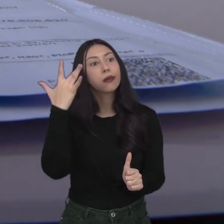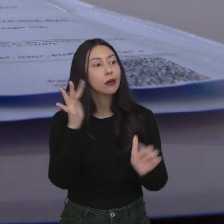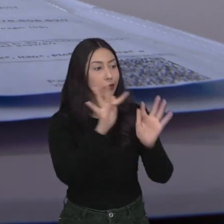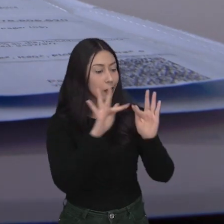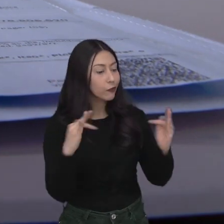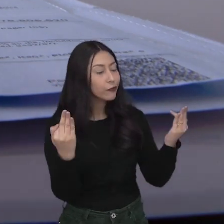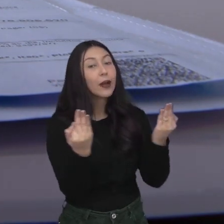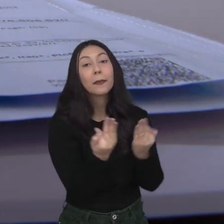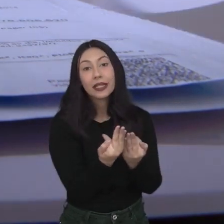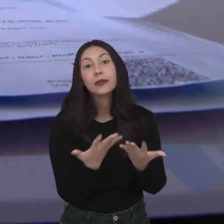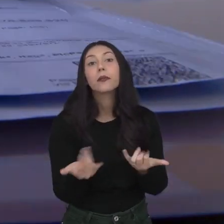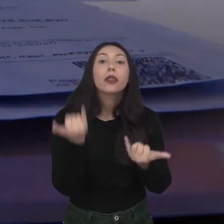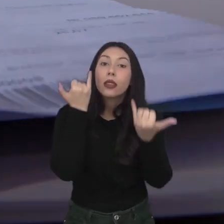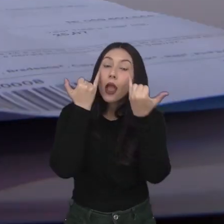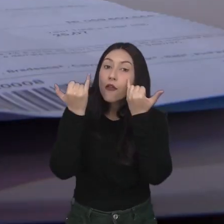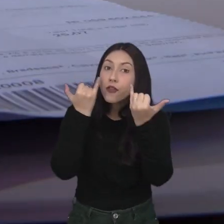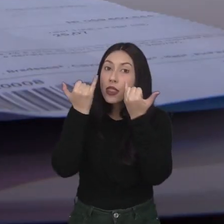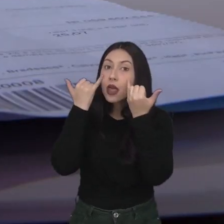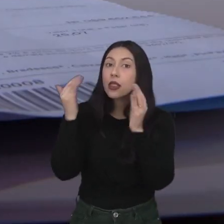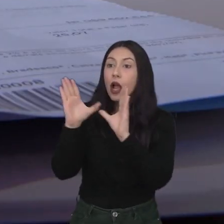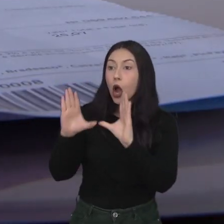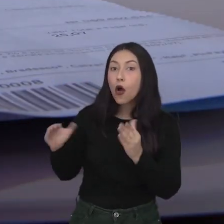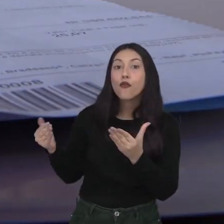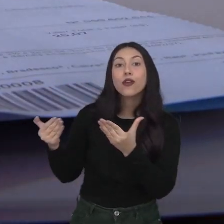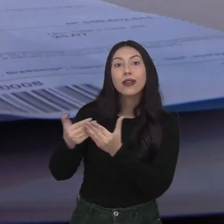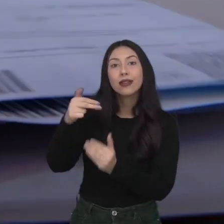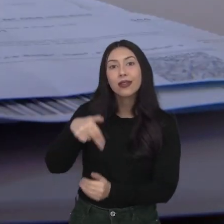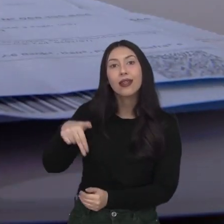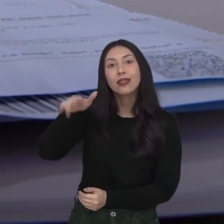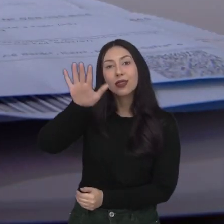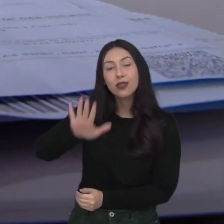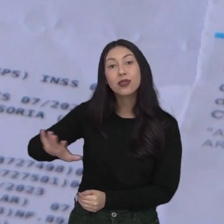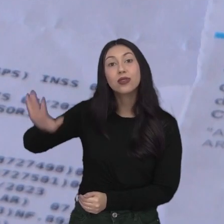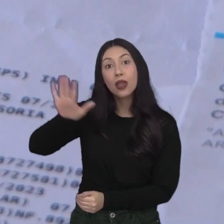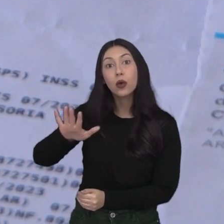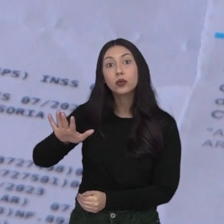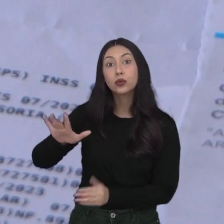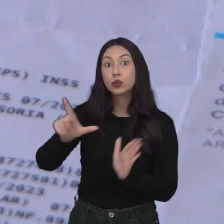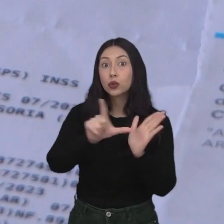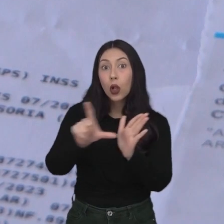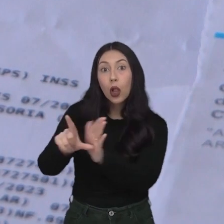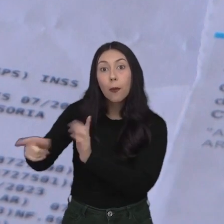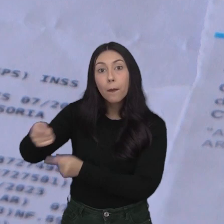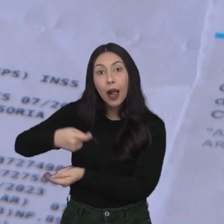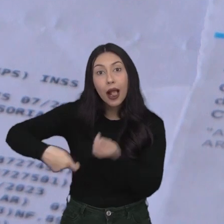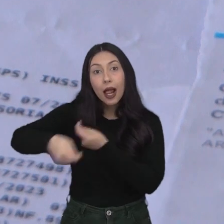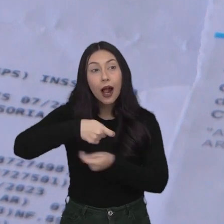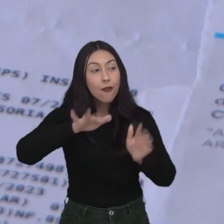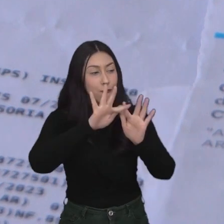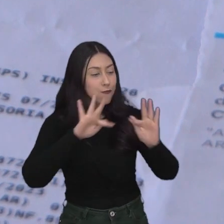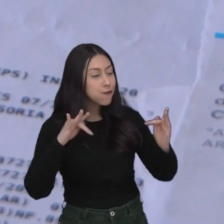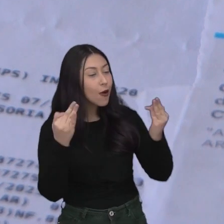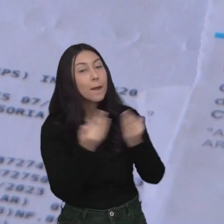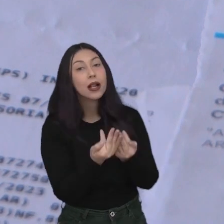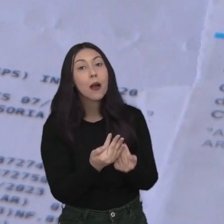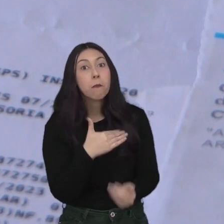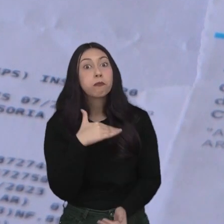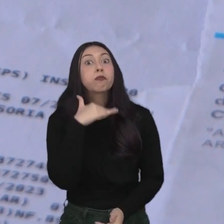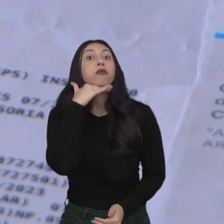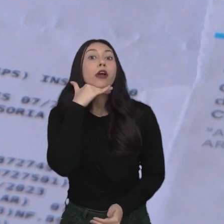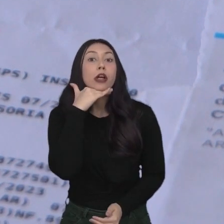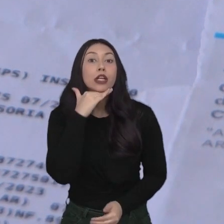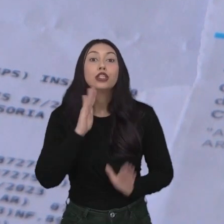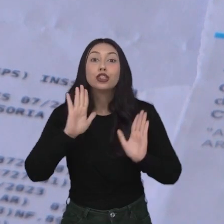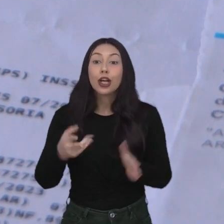muitos brasileiros. Segundo dados da Confederação Nacional do Comércio, o número de famílias endividadas no país